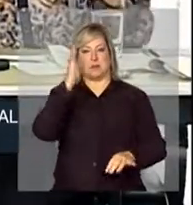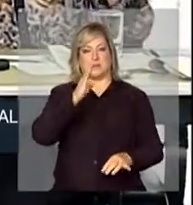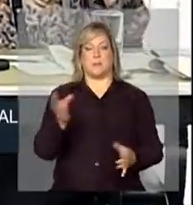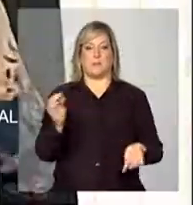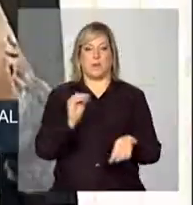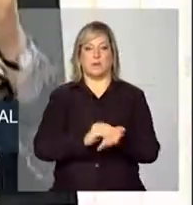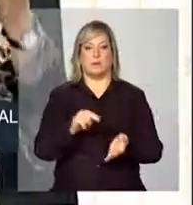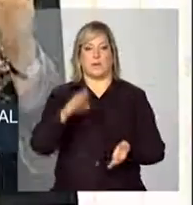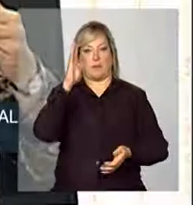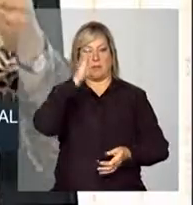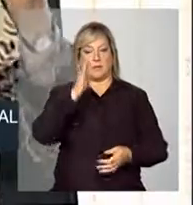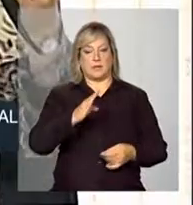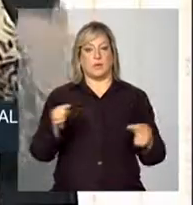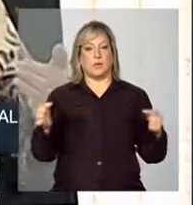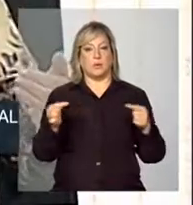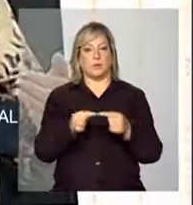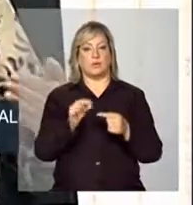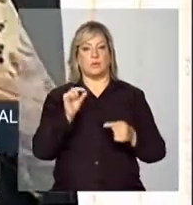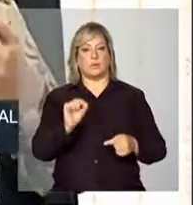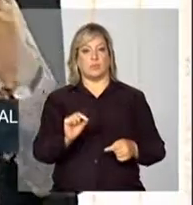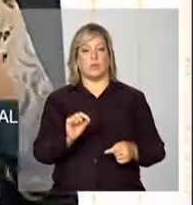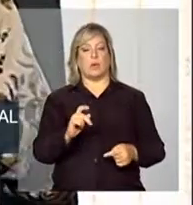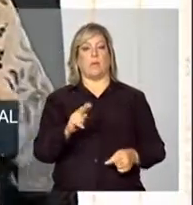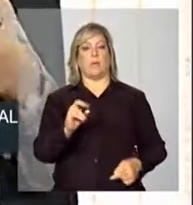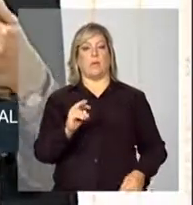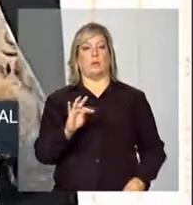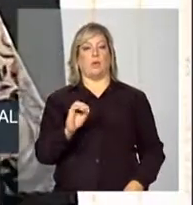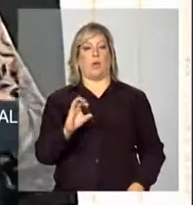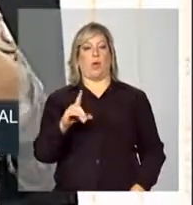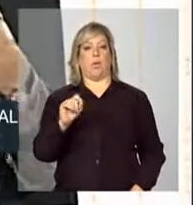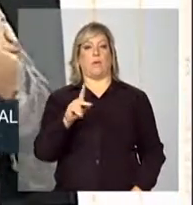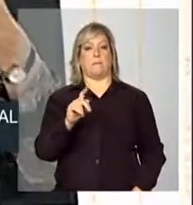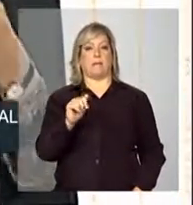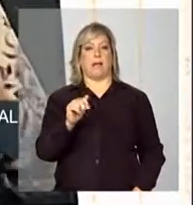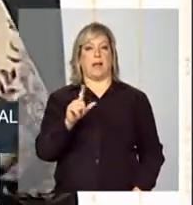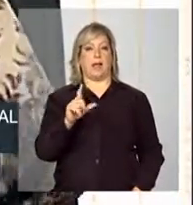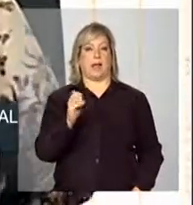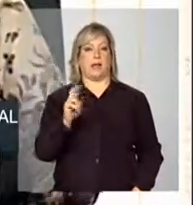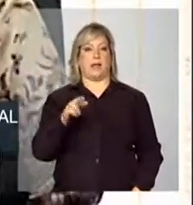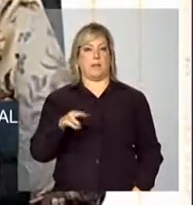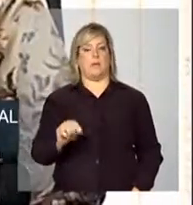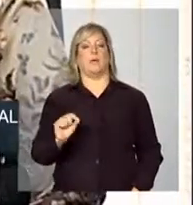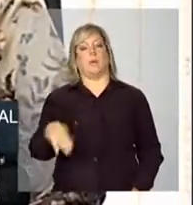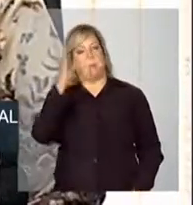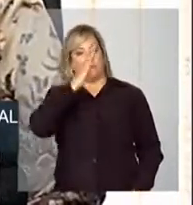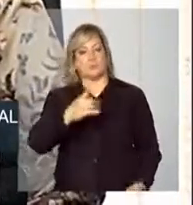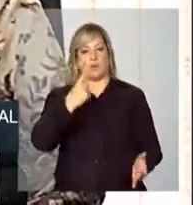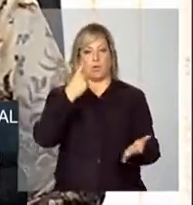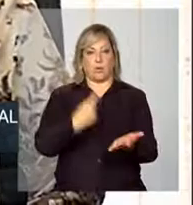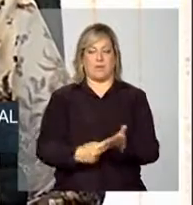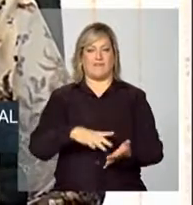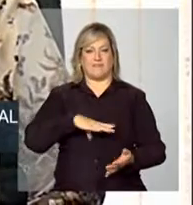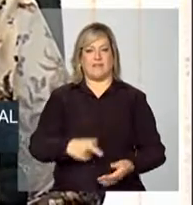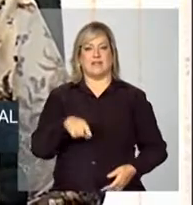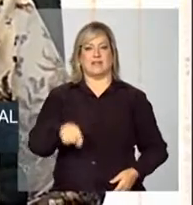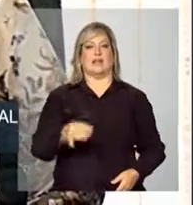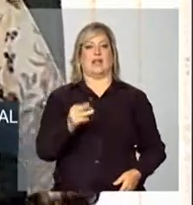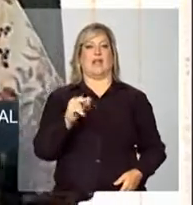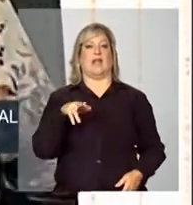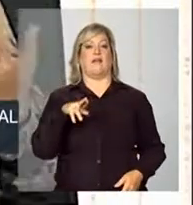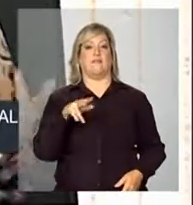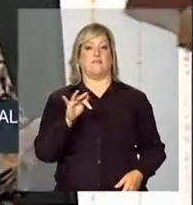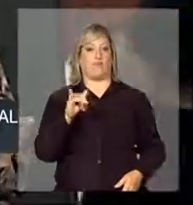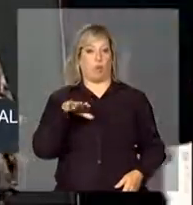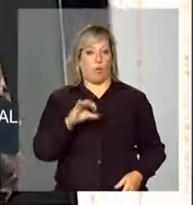colocarmos o Brasil de acordo com o protocolo de Palermo que é o compromisso que o Brasil tem de enfrentar o tráfico de seres humanos